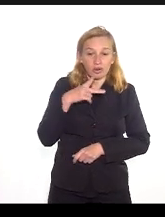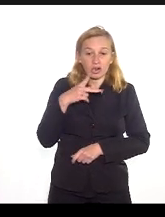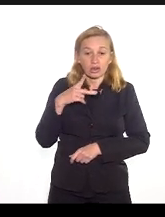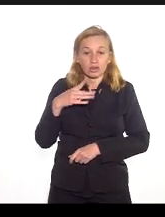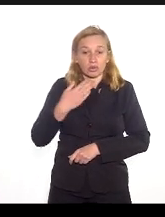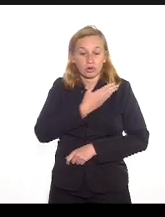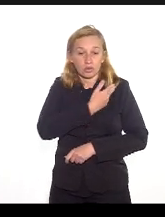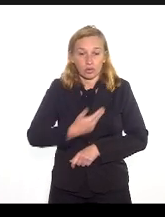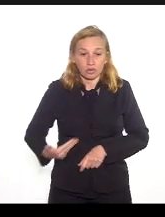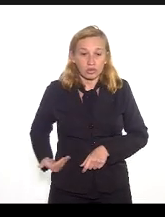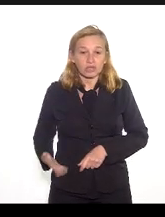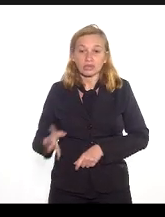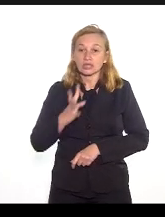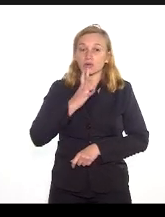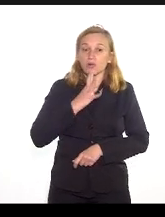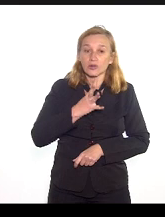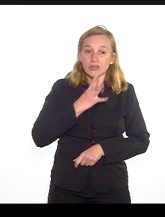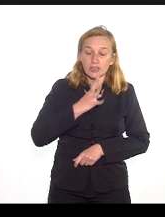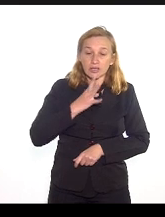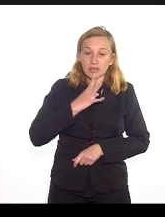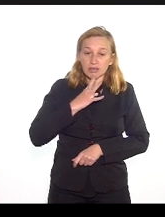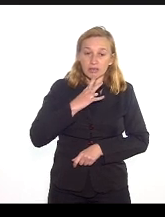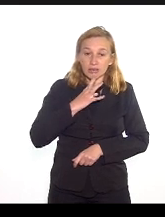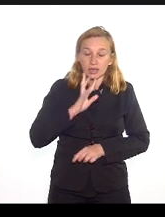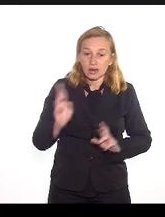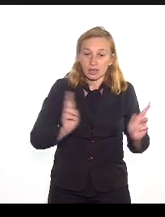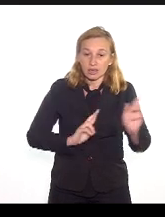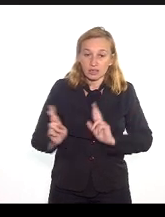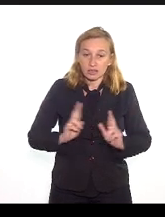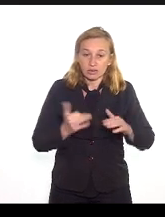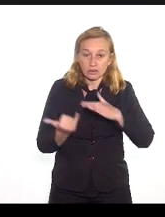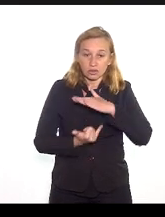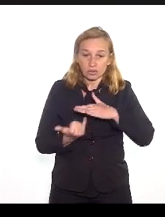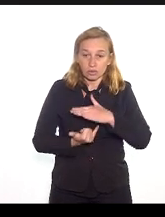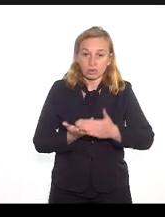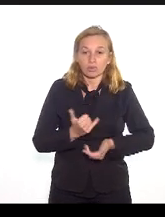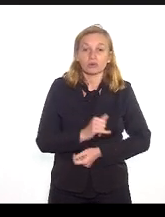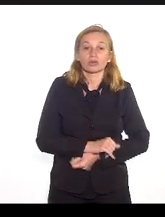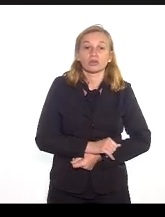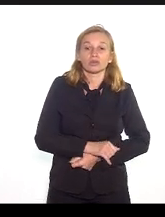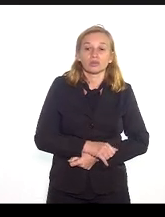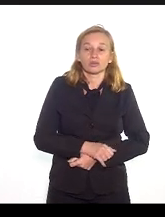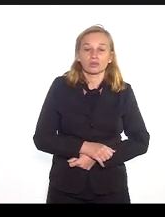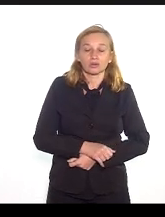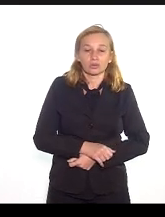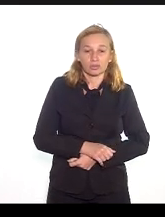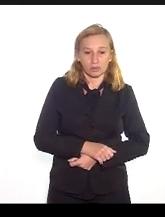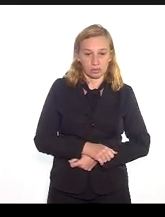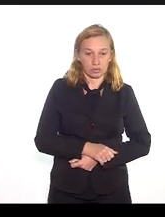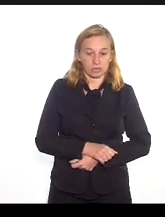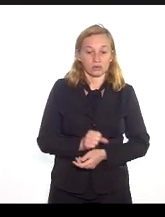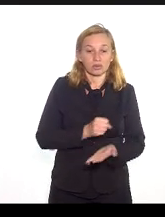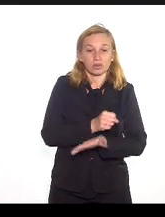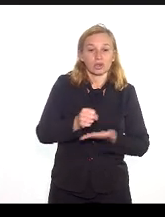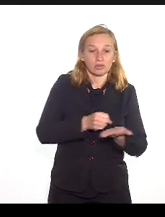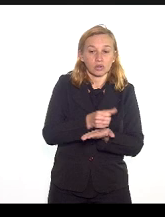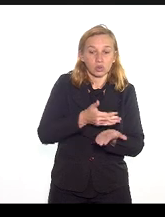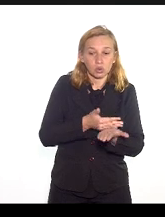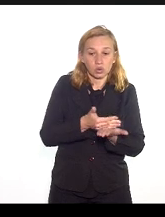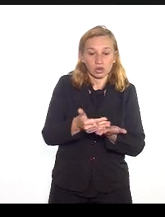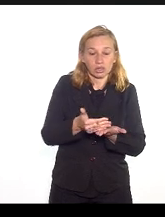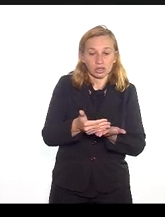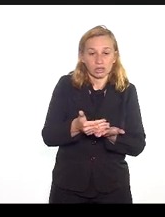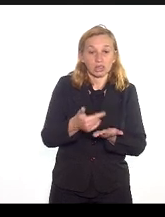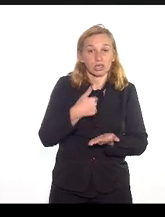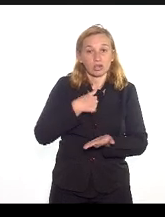governança, conhecimento e relações institucionais, né, E baseado num princípio